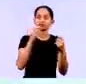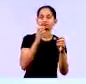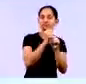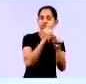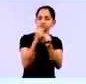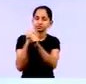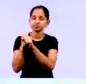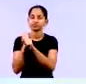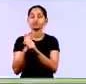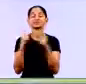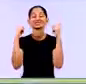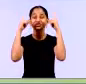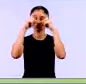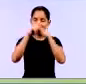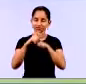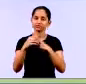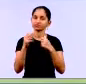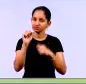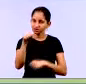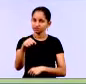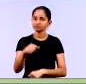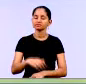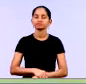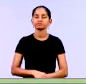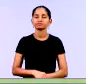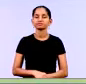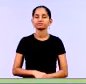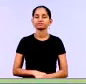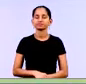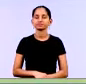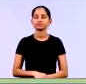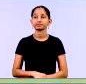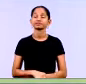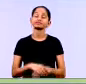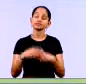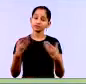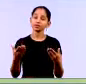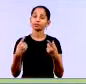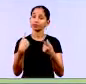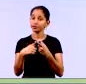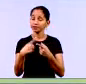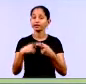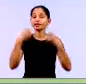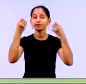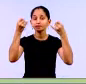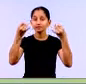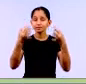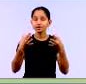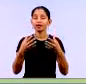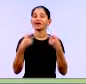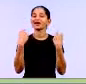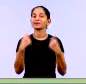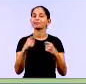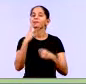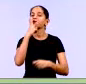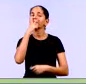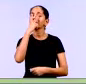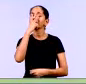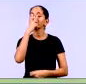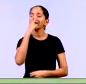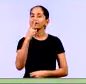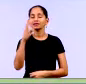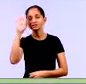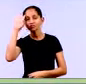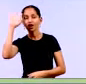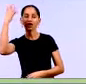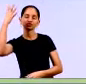tá? Por isso da dificuldade. Então, olha aqui, por isso que ele diz aqui, ó, julgamento pessoal. Então,